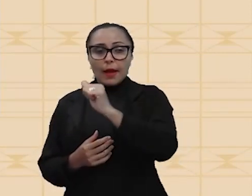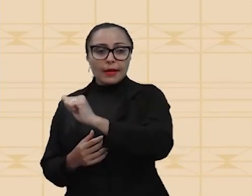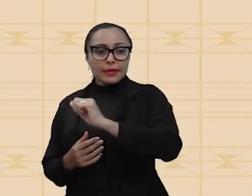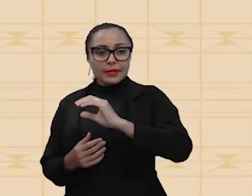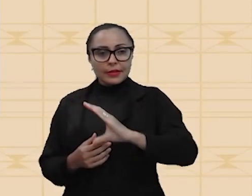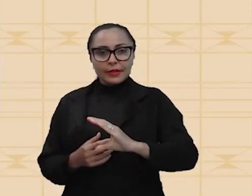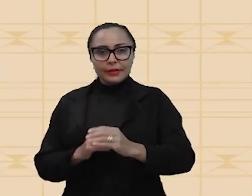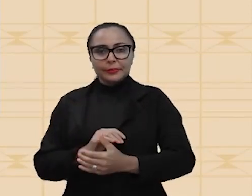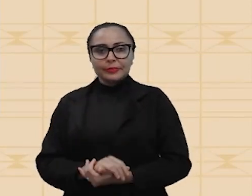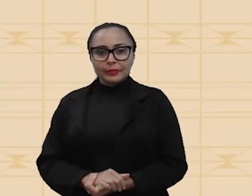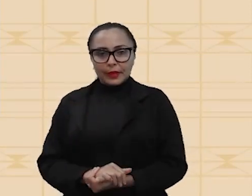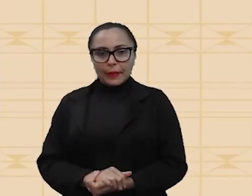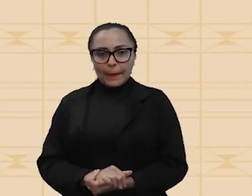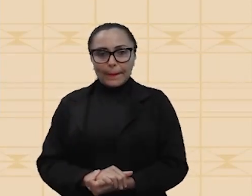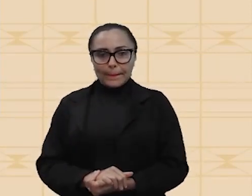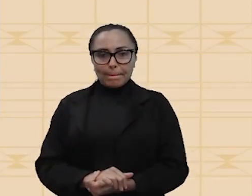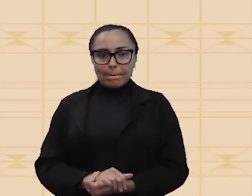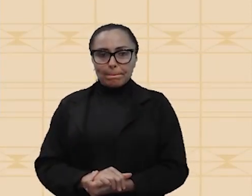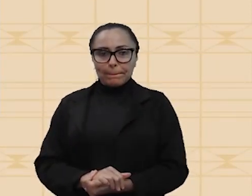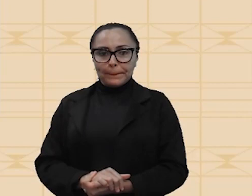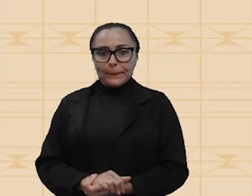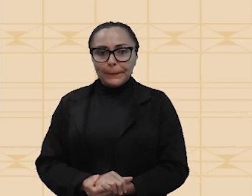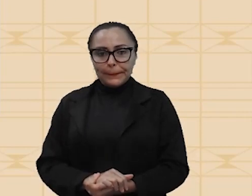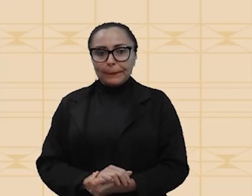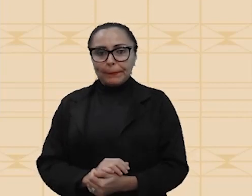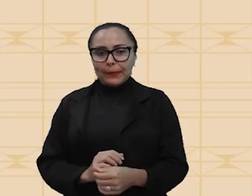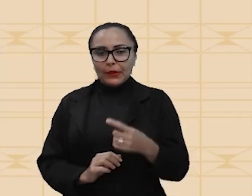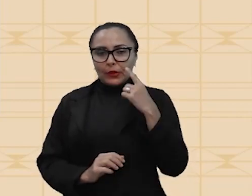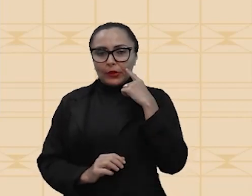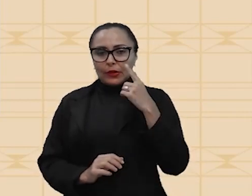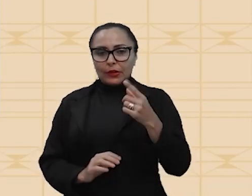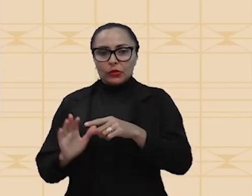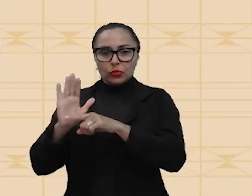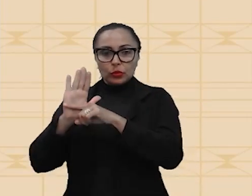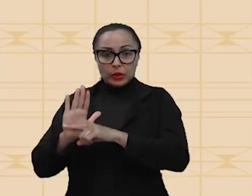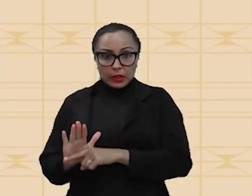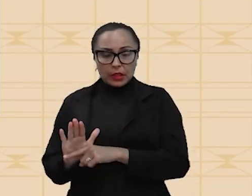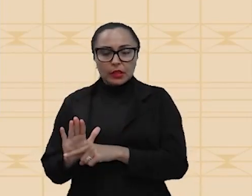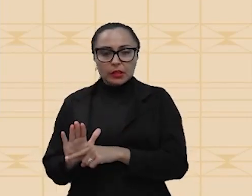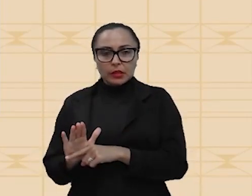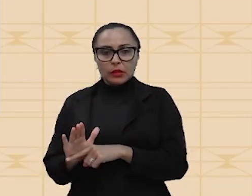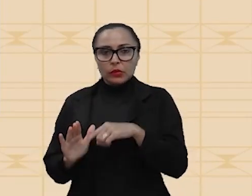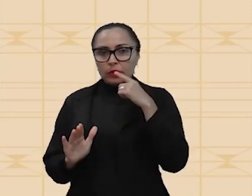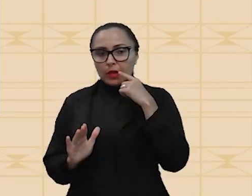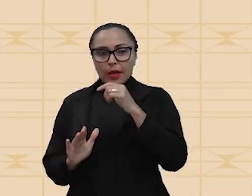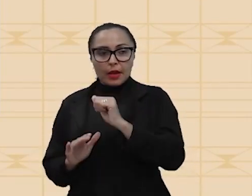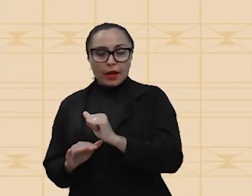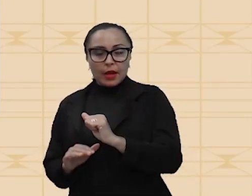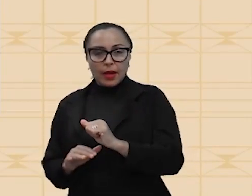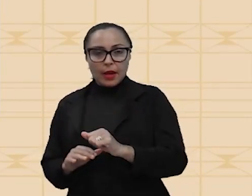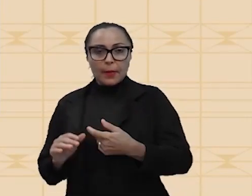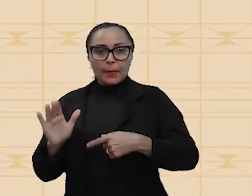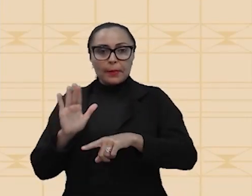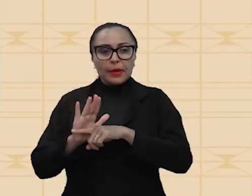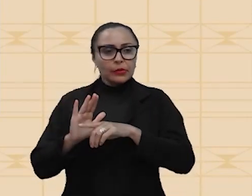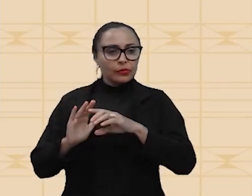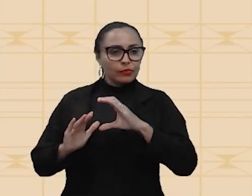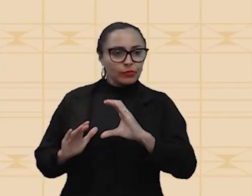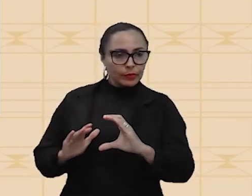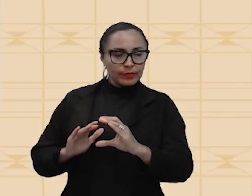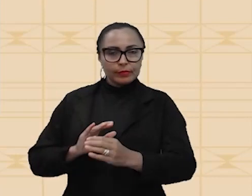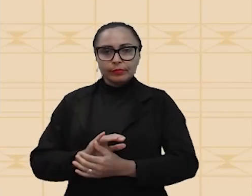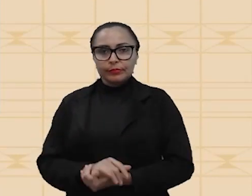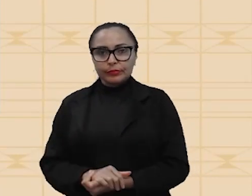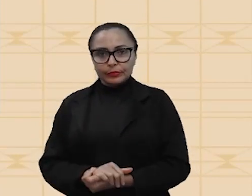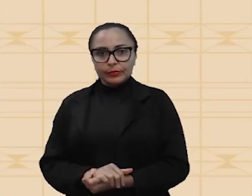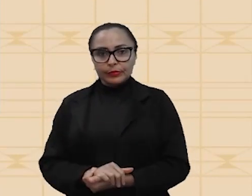DDP entre os pontos A e C é a subtração do potencial de A menos o de C. Como C está aterrado, o